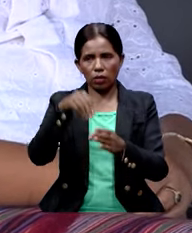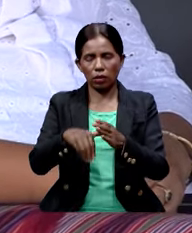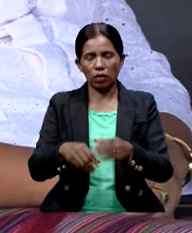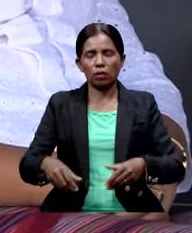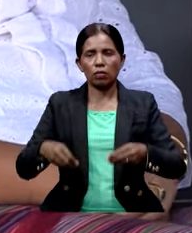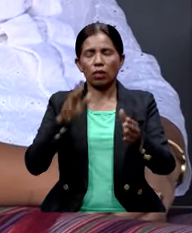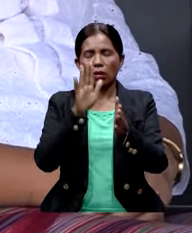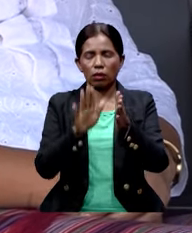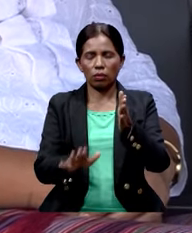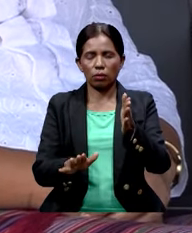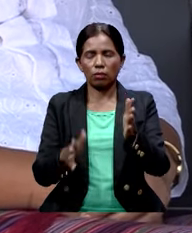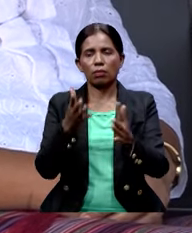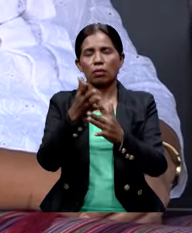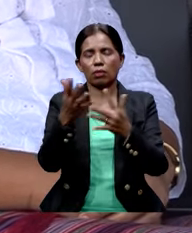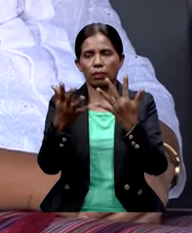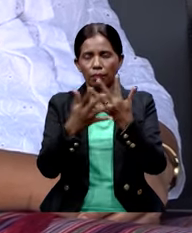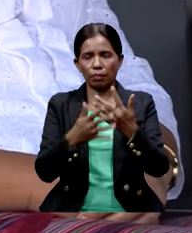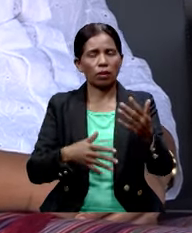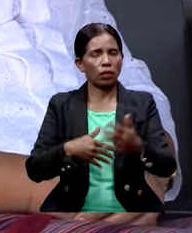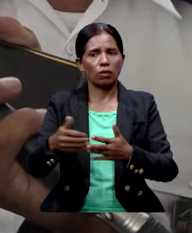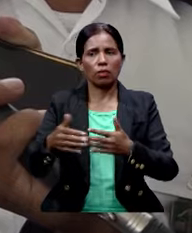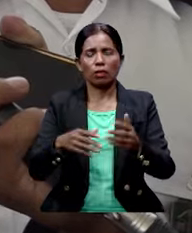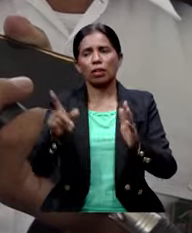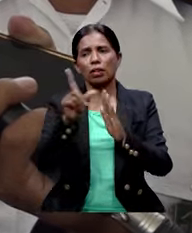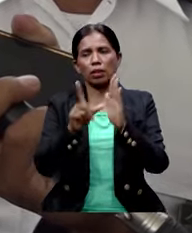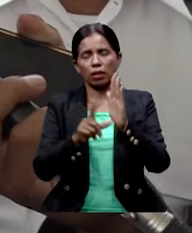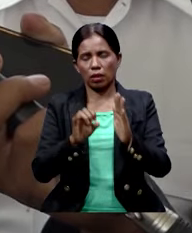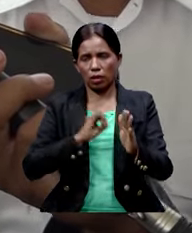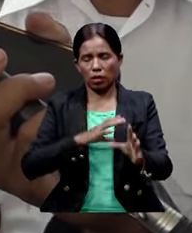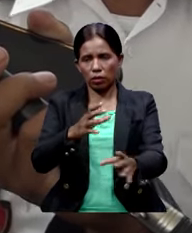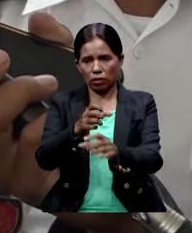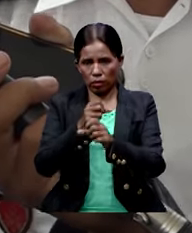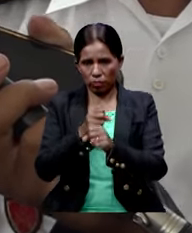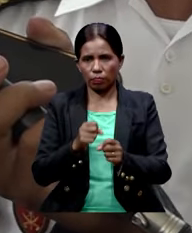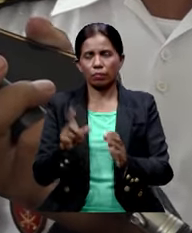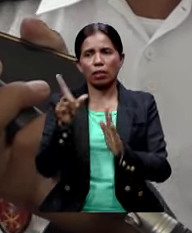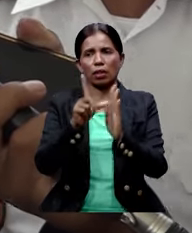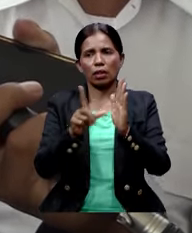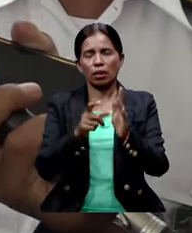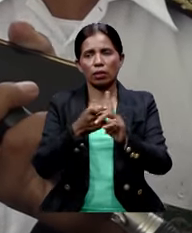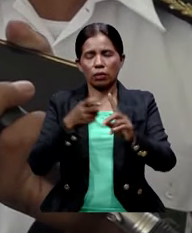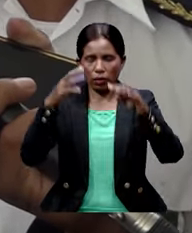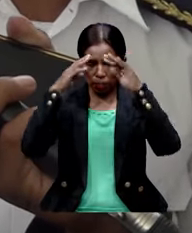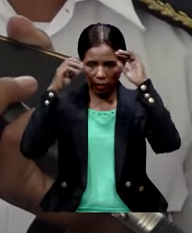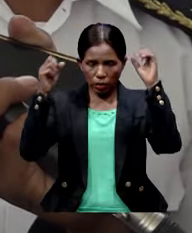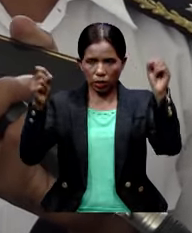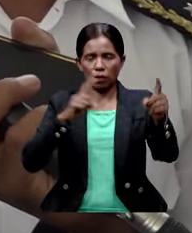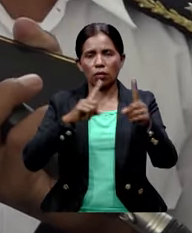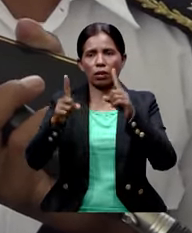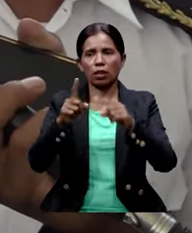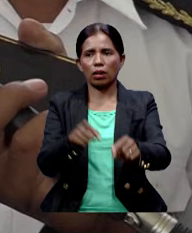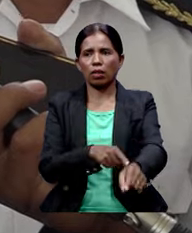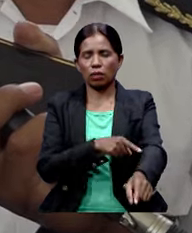indulto, ba prisioneiro sira. Conforme lista, bel simo, né, lista, né, mas você. Presidência colia Cleur,